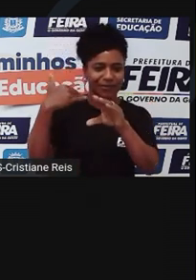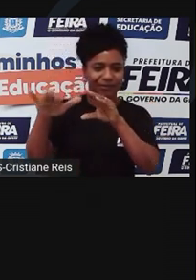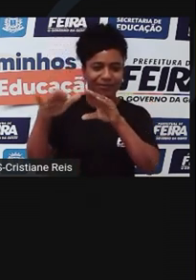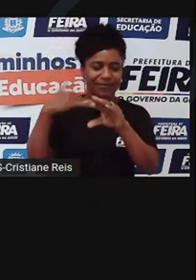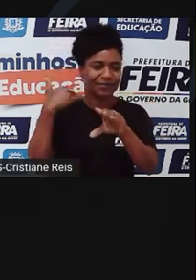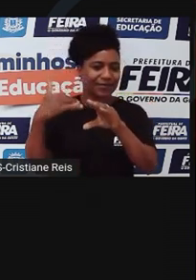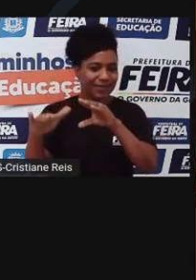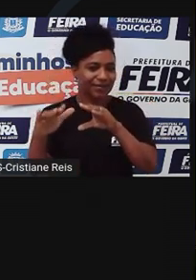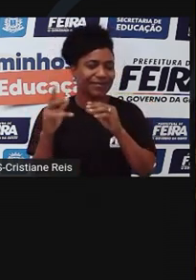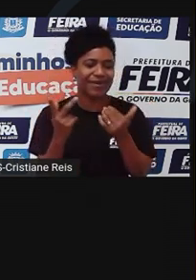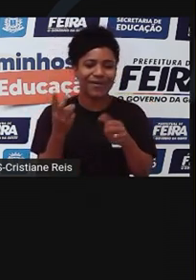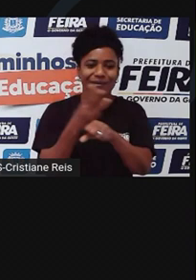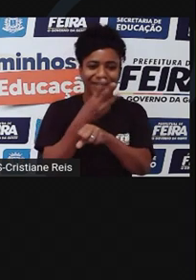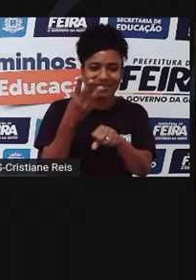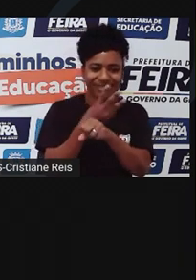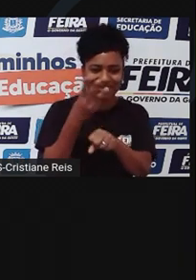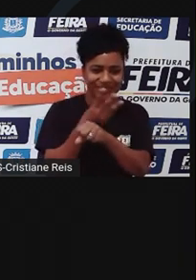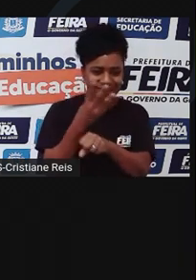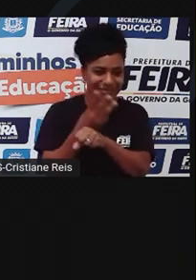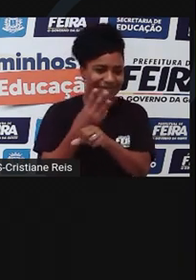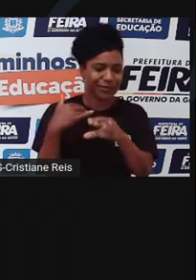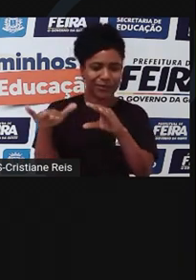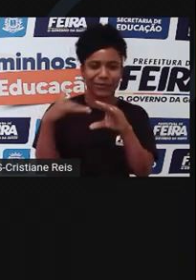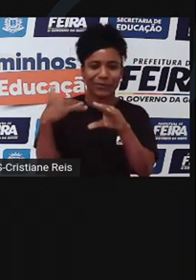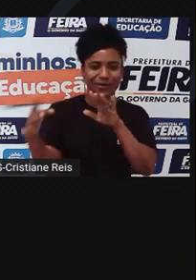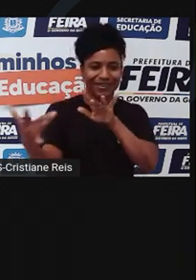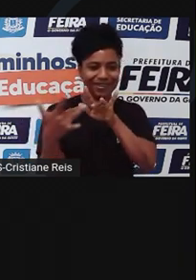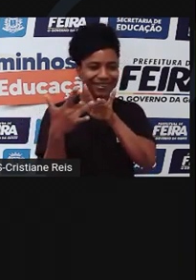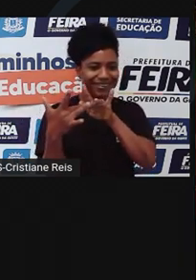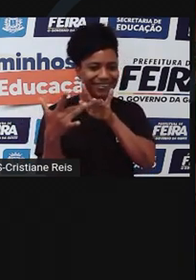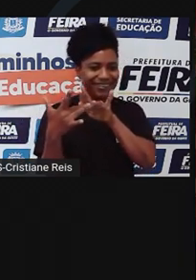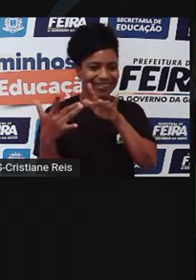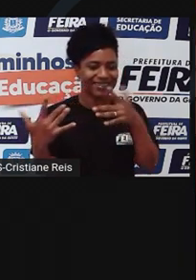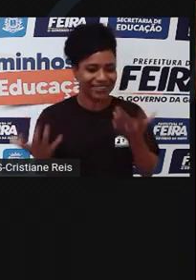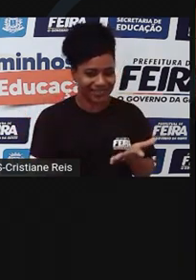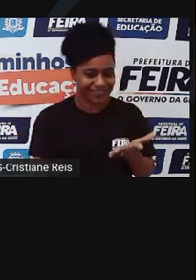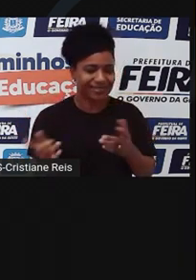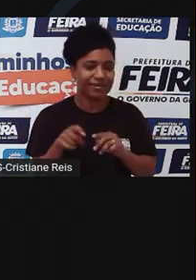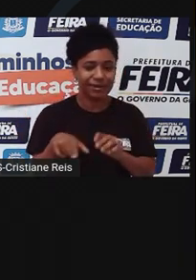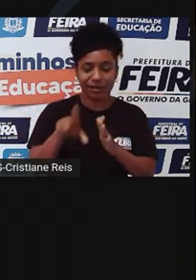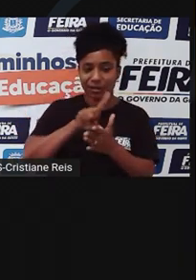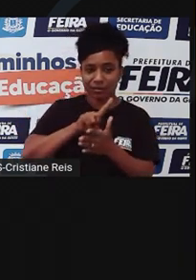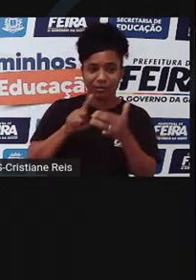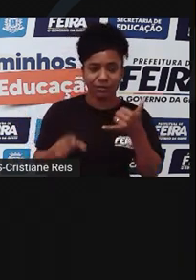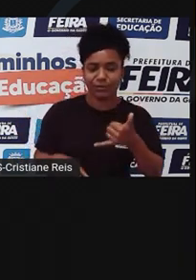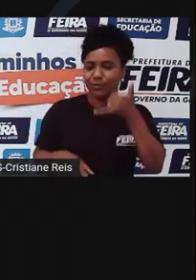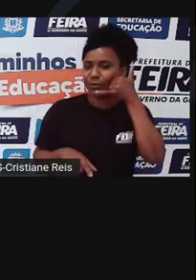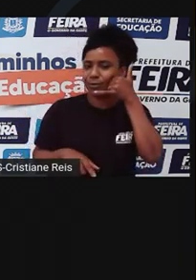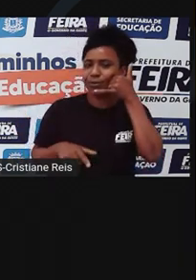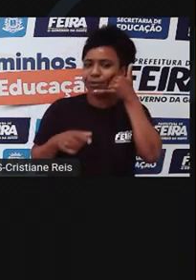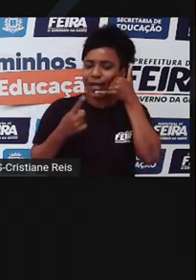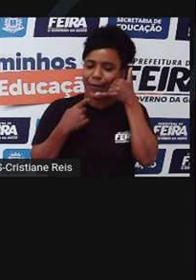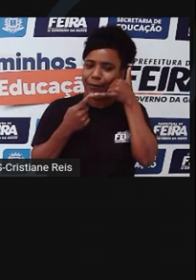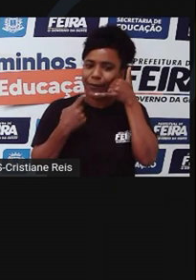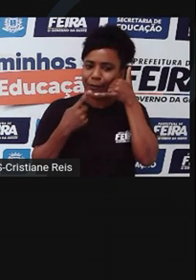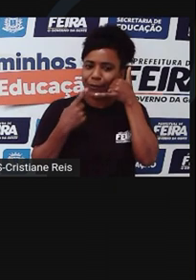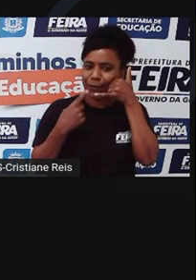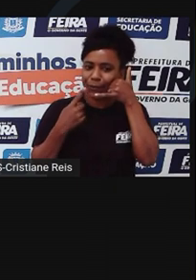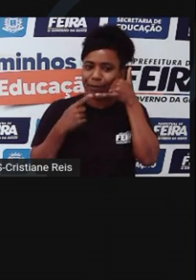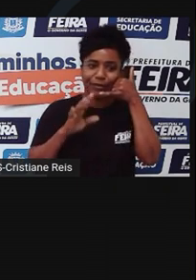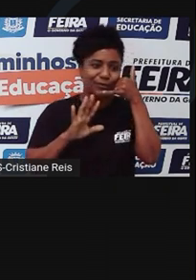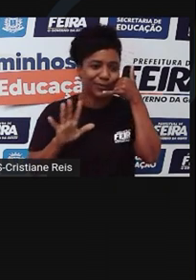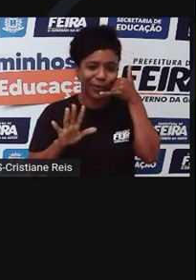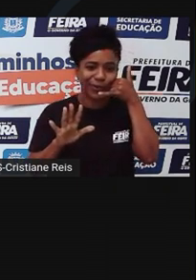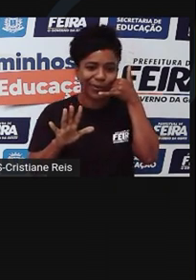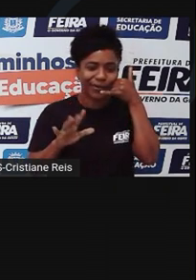assíncronas como no WhatsApp do que para realizar ligações que eram o propósito inicial de qualquer telefone esse um